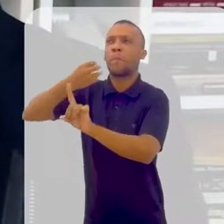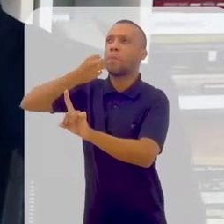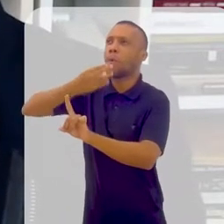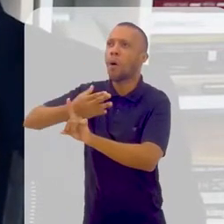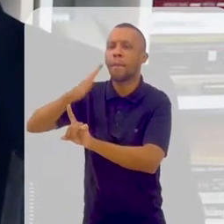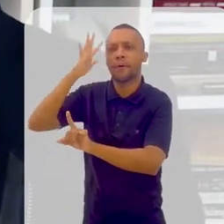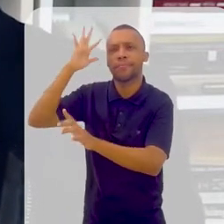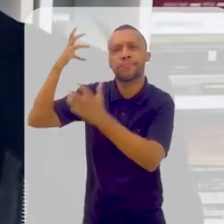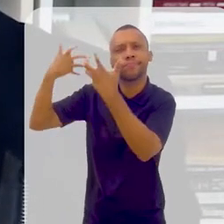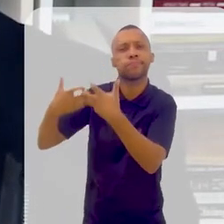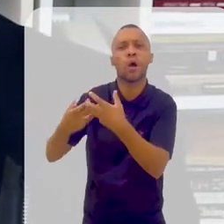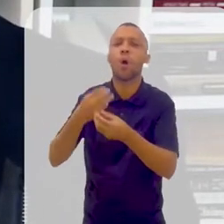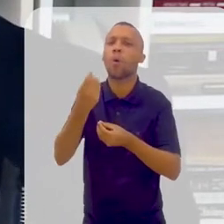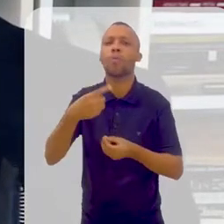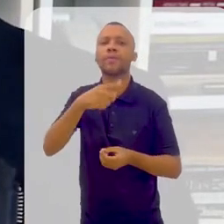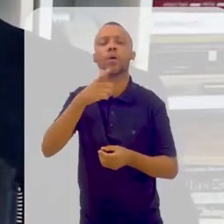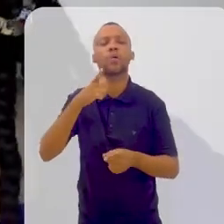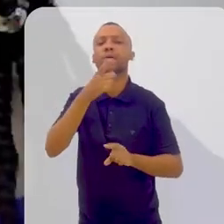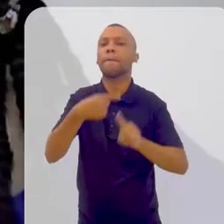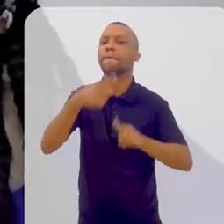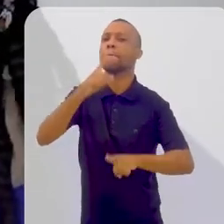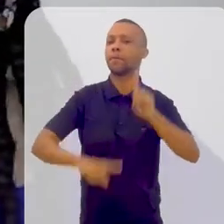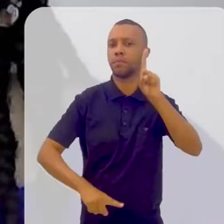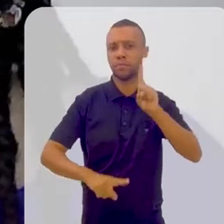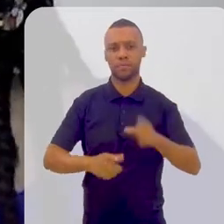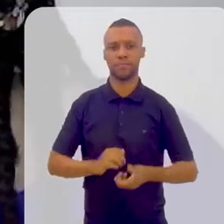você superou esse processo?